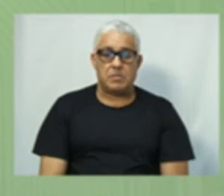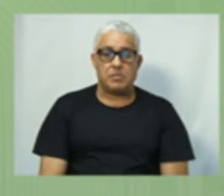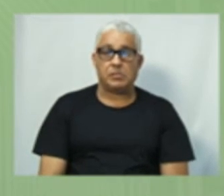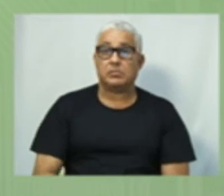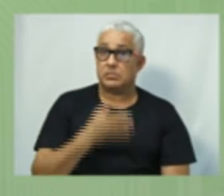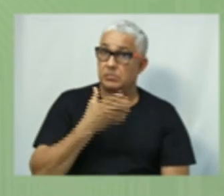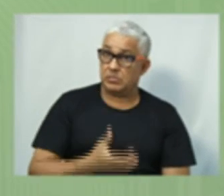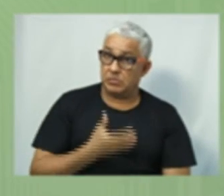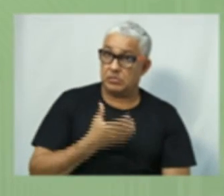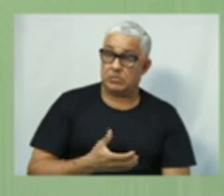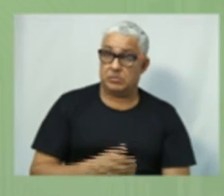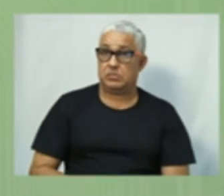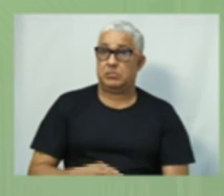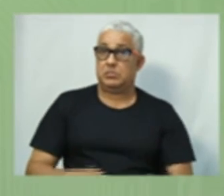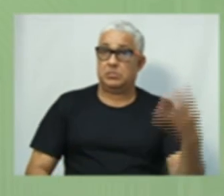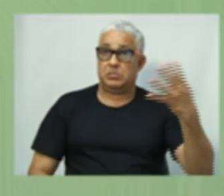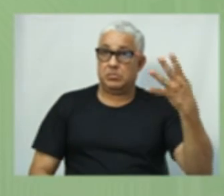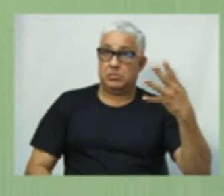Dezembro, que era o quarto trimestre,